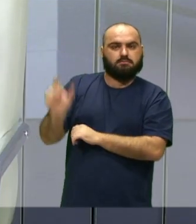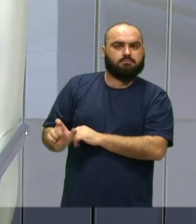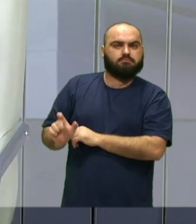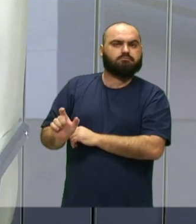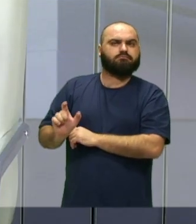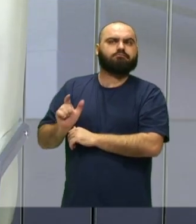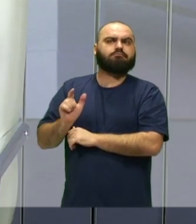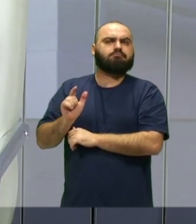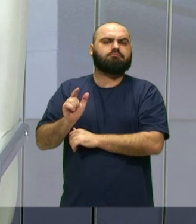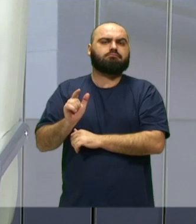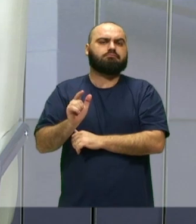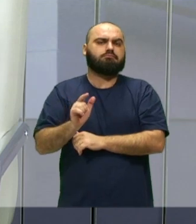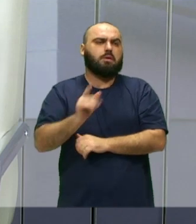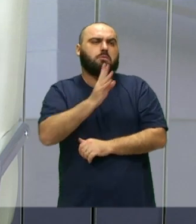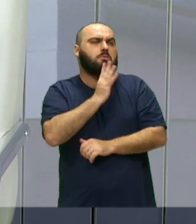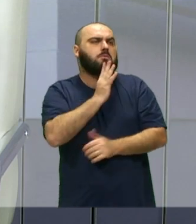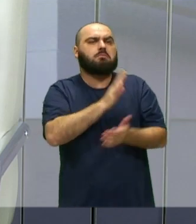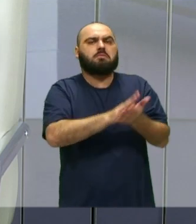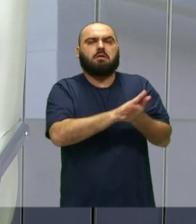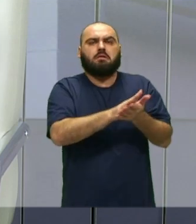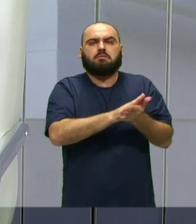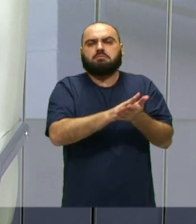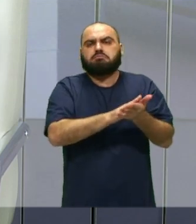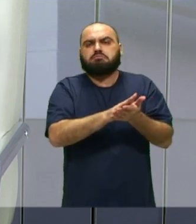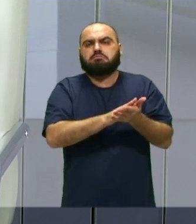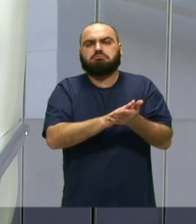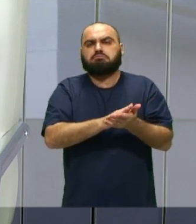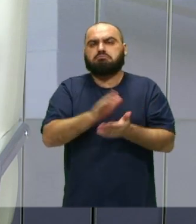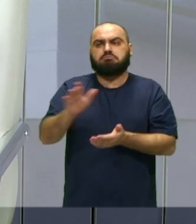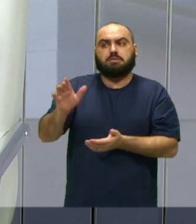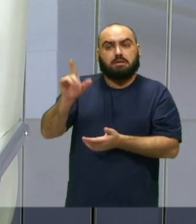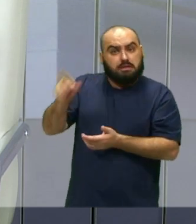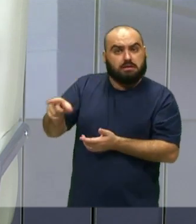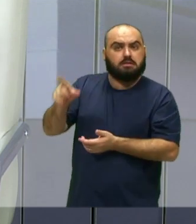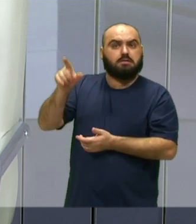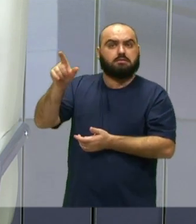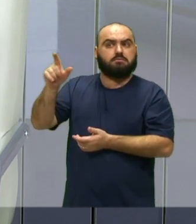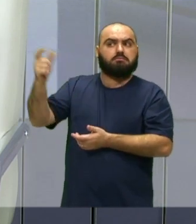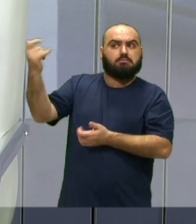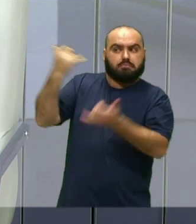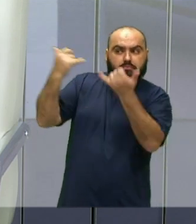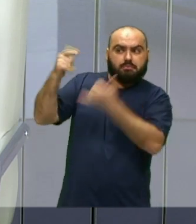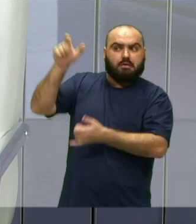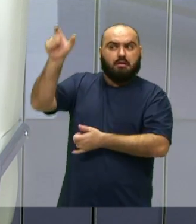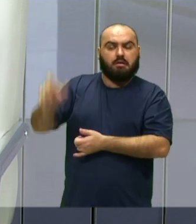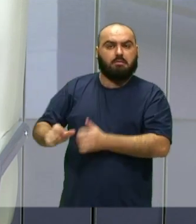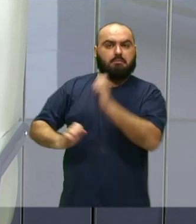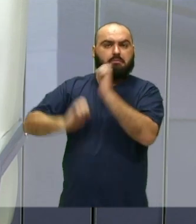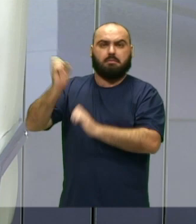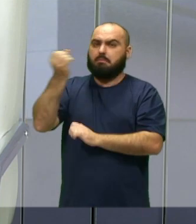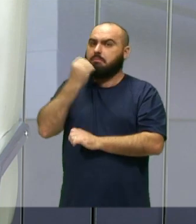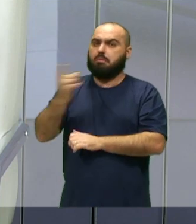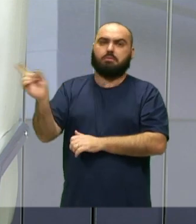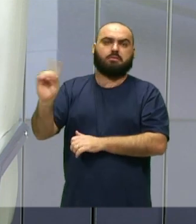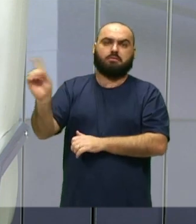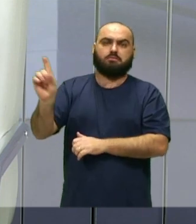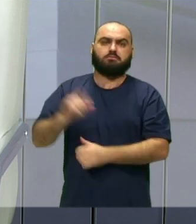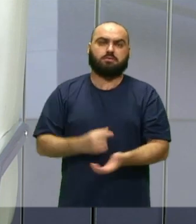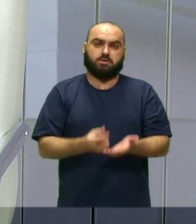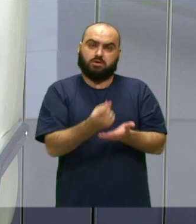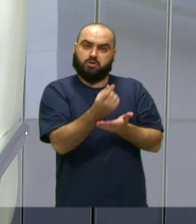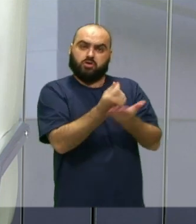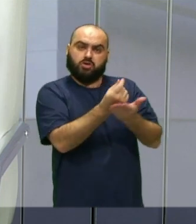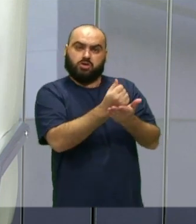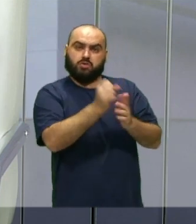não era conhecida no mercado, o conhecimento que a gente tinha dela não era bom. Ela não tinha um capital